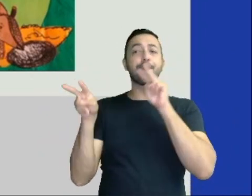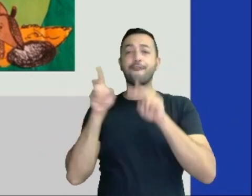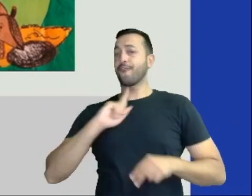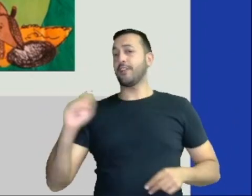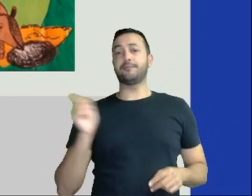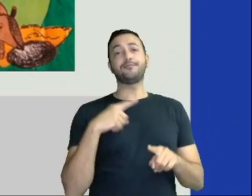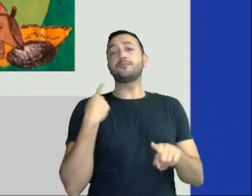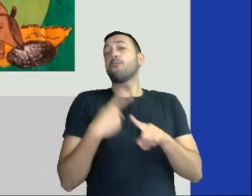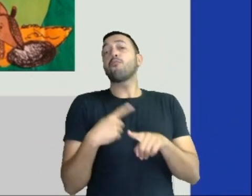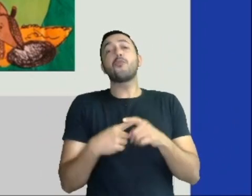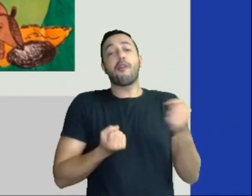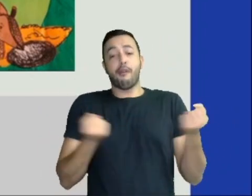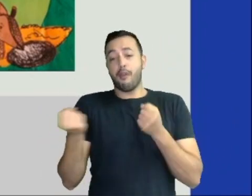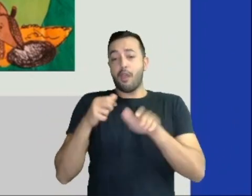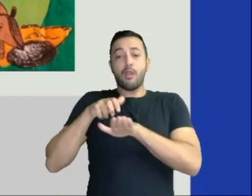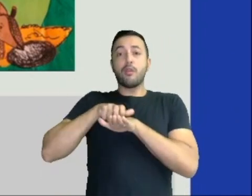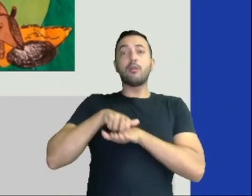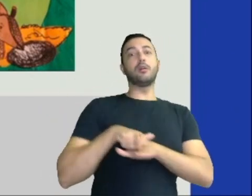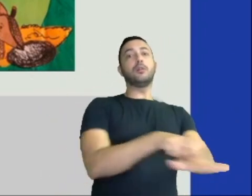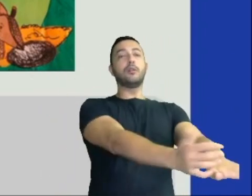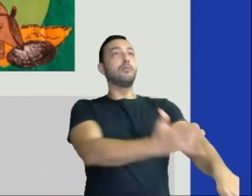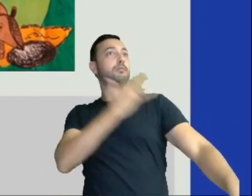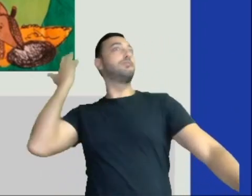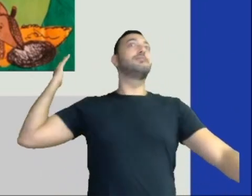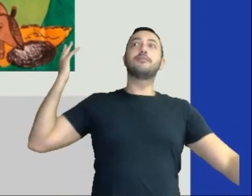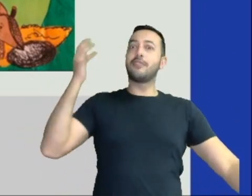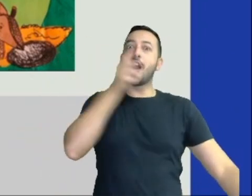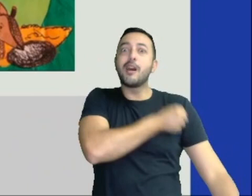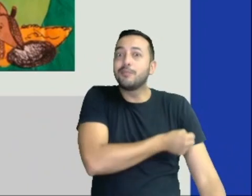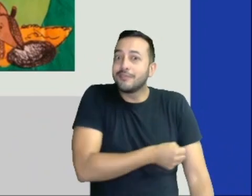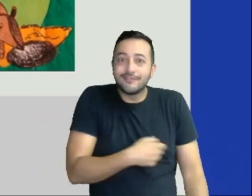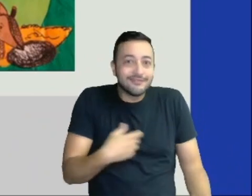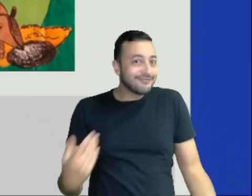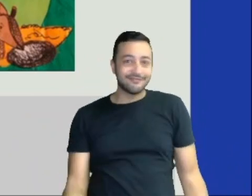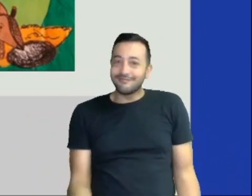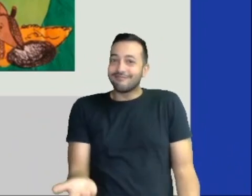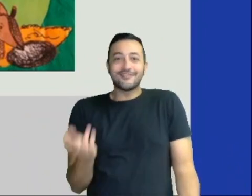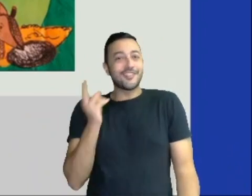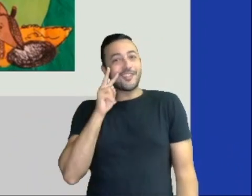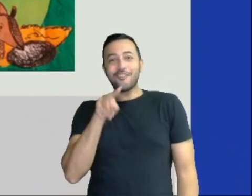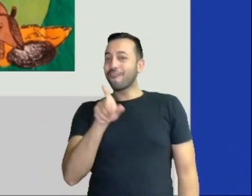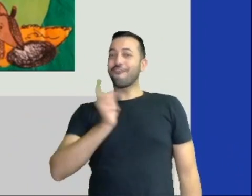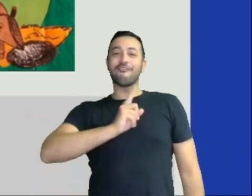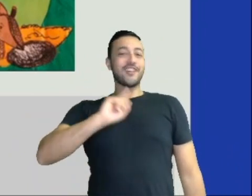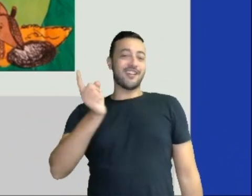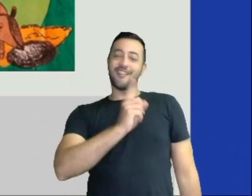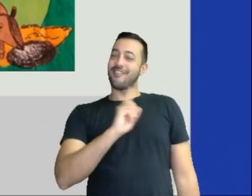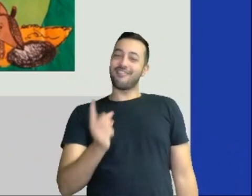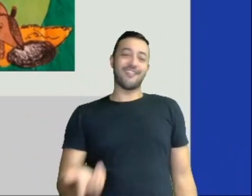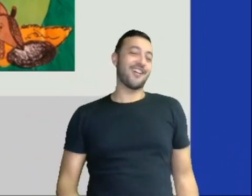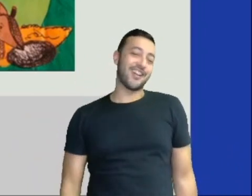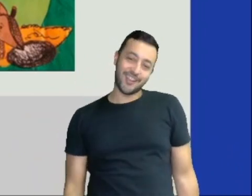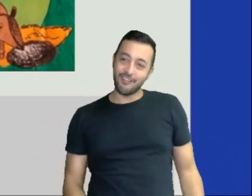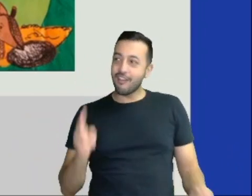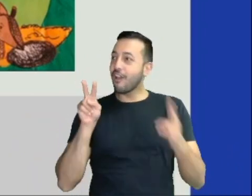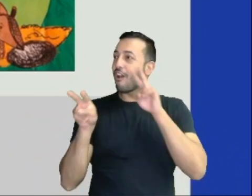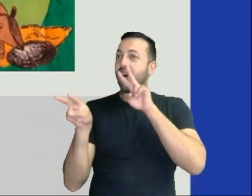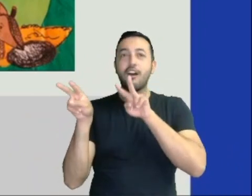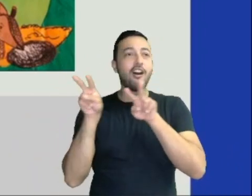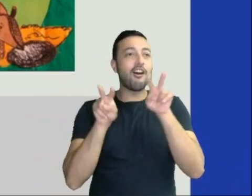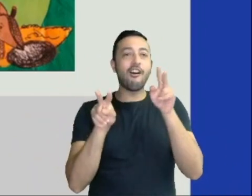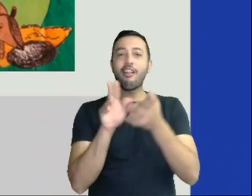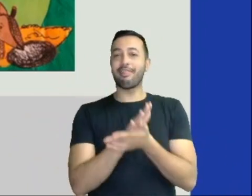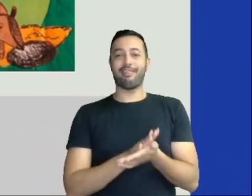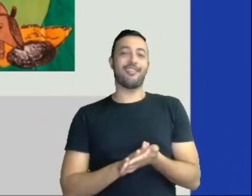o que passava tão rápido mesmo pelo meio do caminho né o carro que ele não abre observava não conseguia ver a natureza